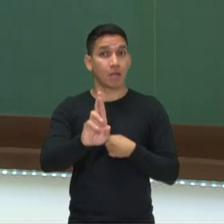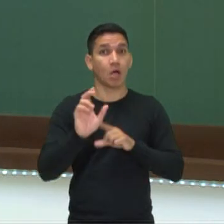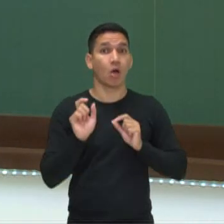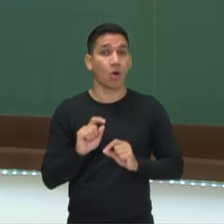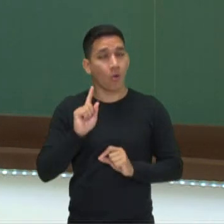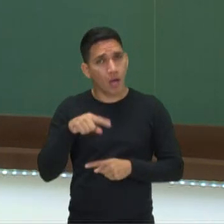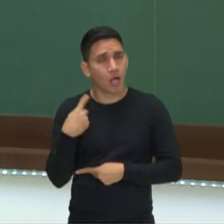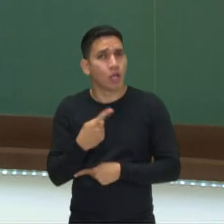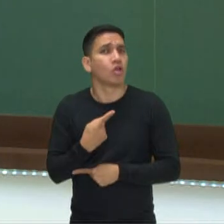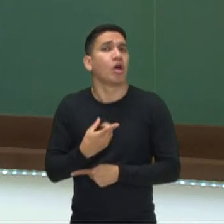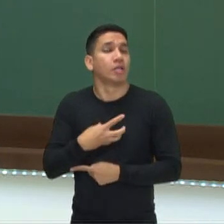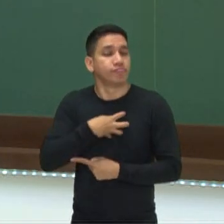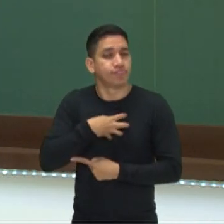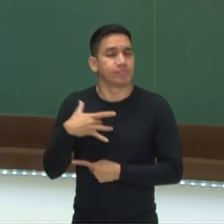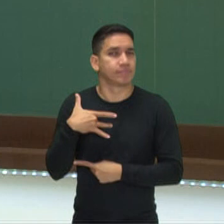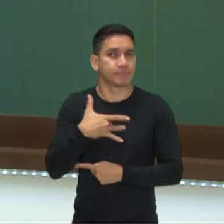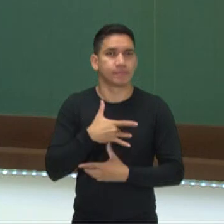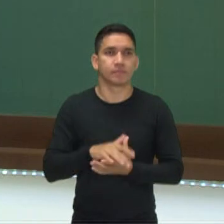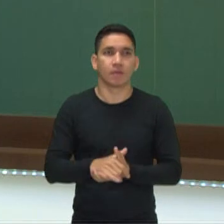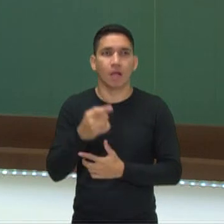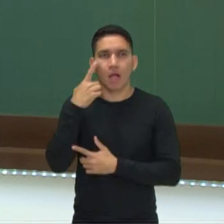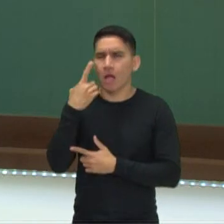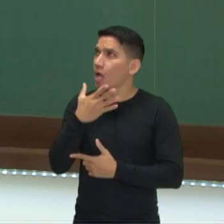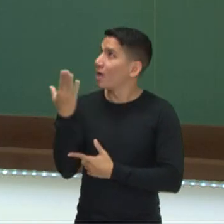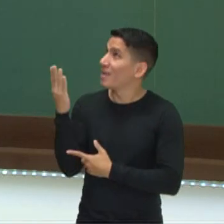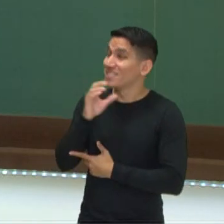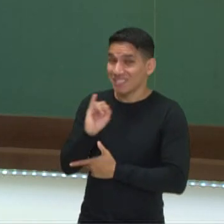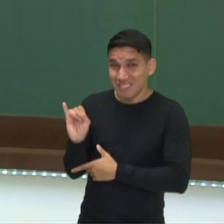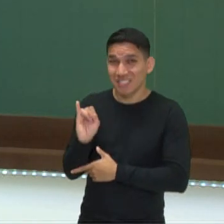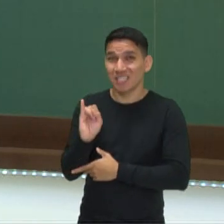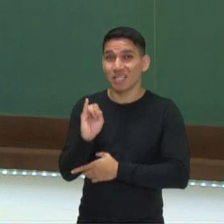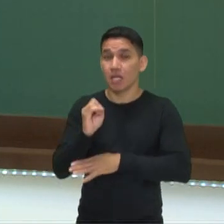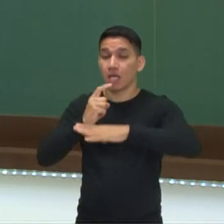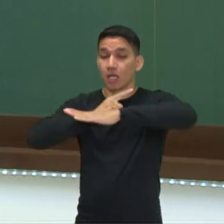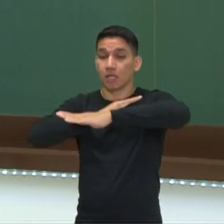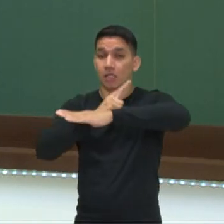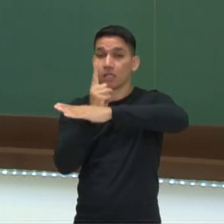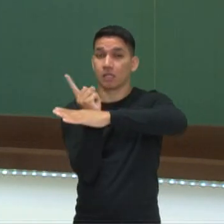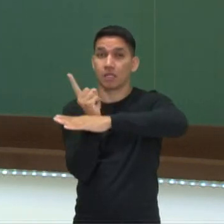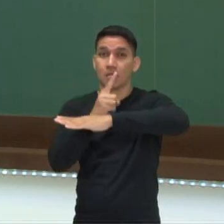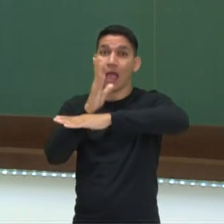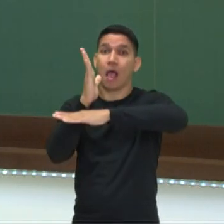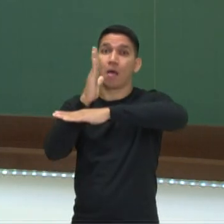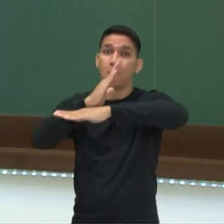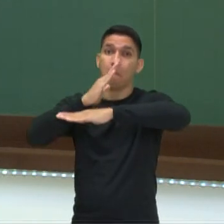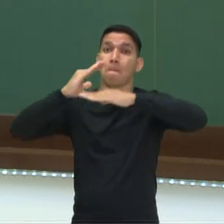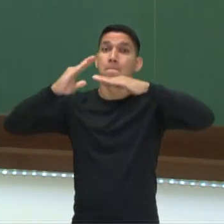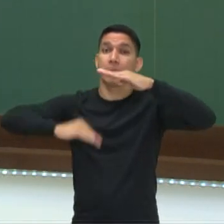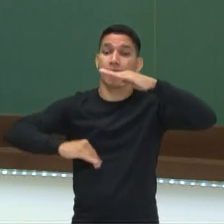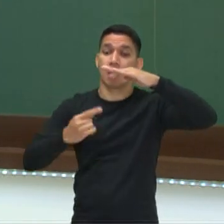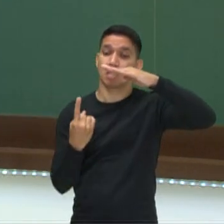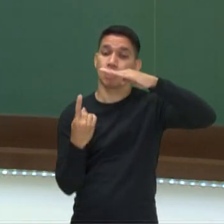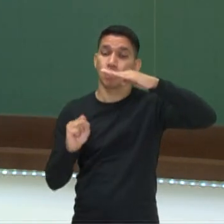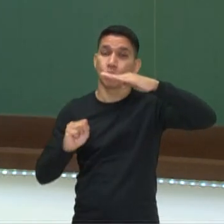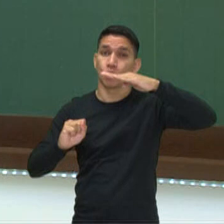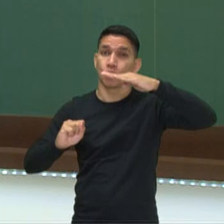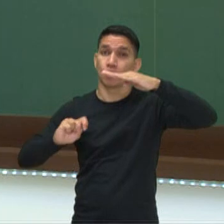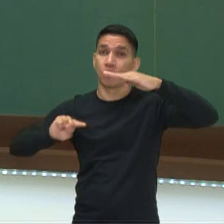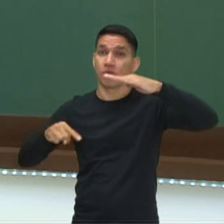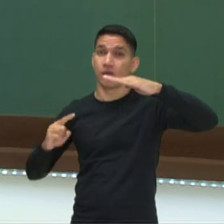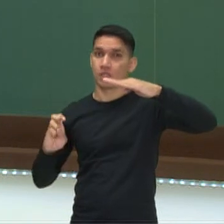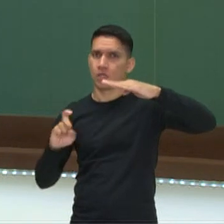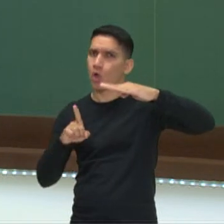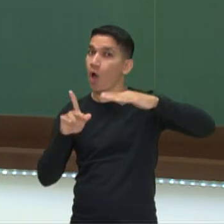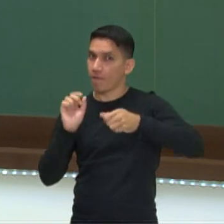como está a nossa saúde. Então, olha aqui, ó. Se o IMC der abaixo de 18,5, significa... Essa conta,